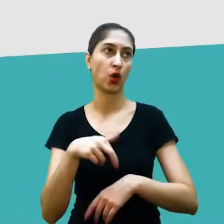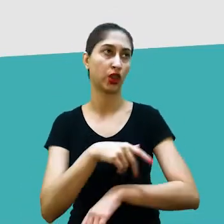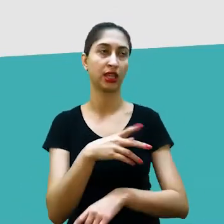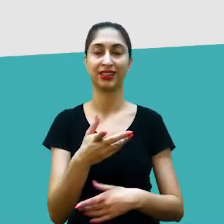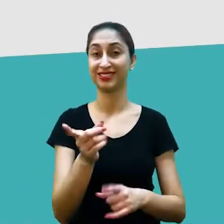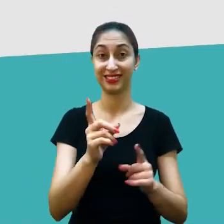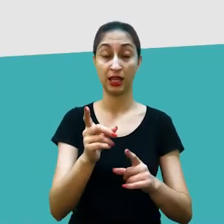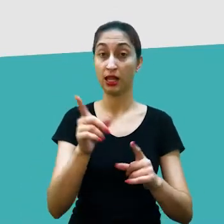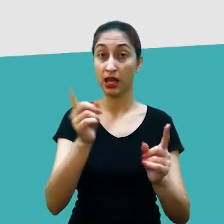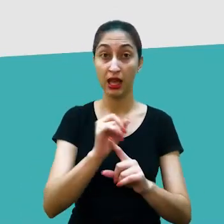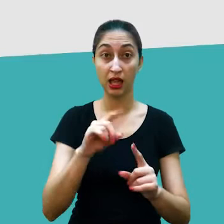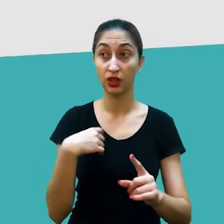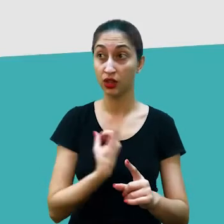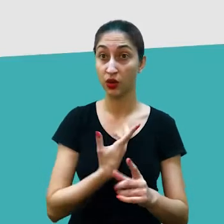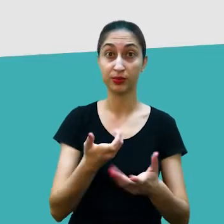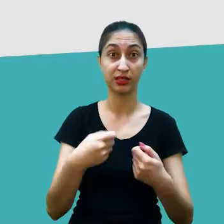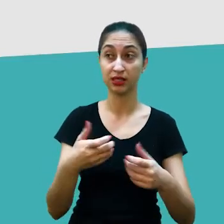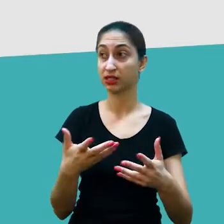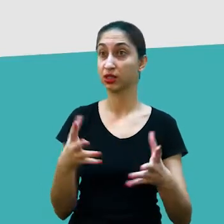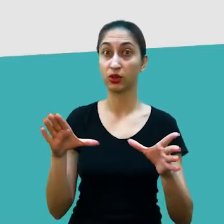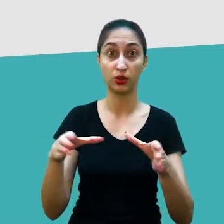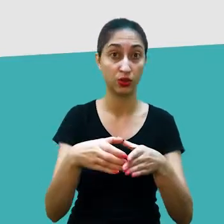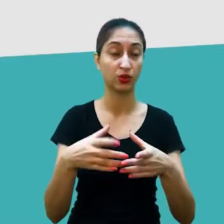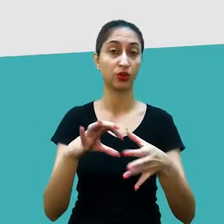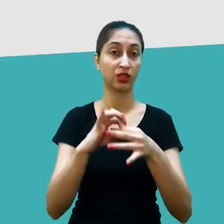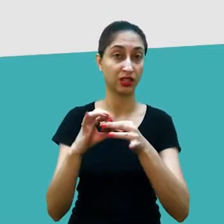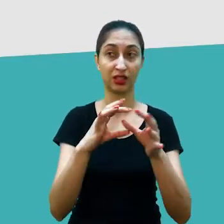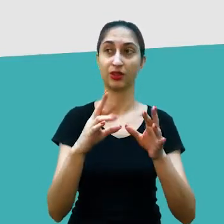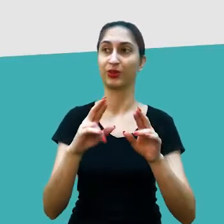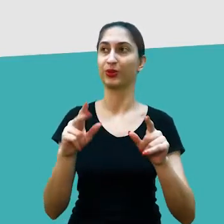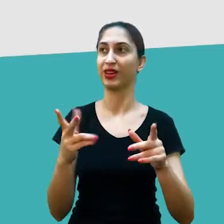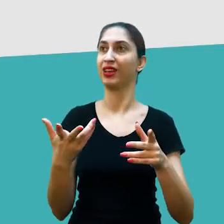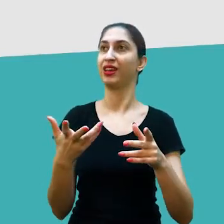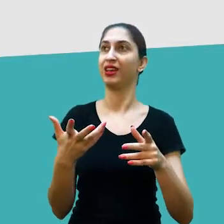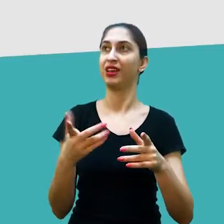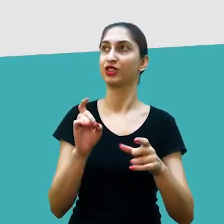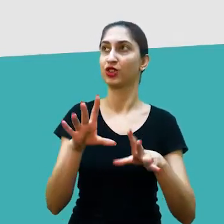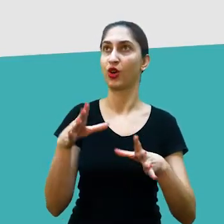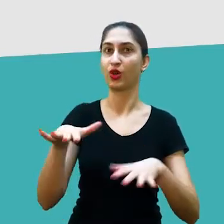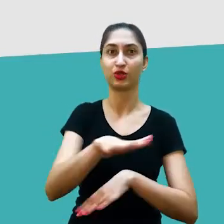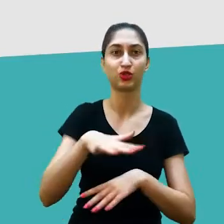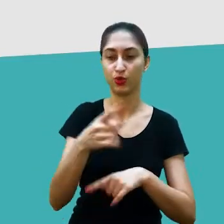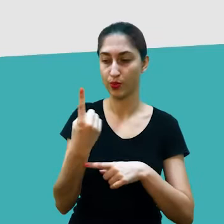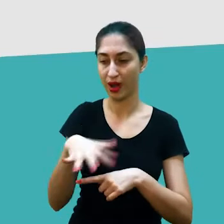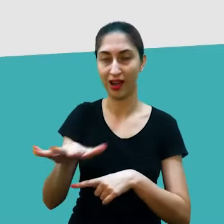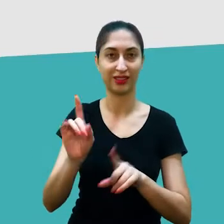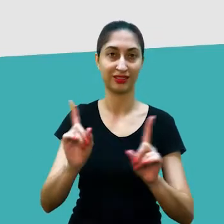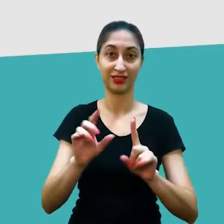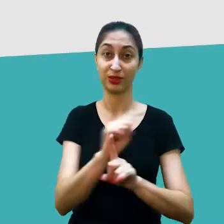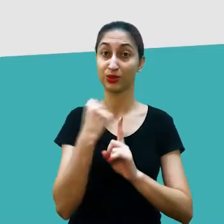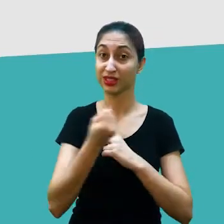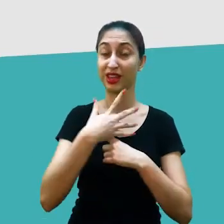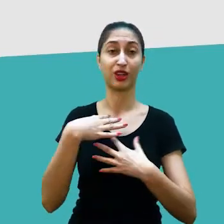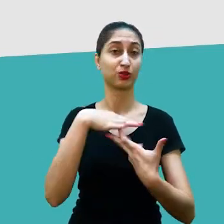espécie humana, da sociedade no planeta, né? Não é só uma questão do planeta em si, é uma questão da sociedade. E a gente está vendo